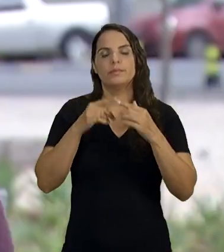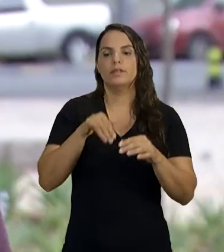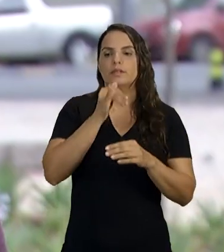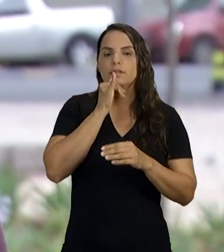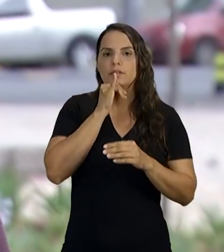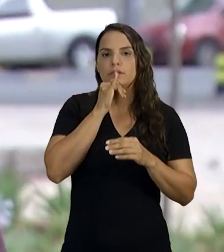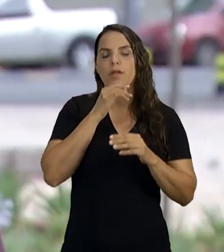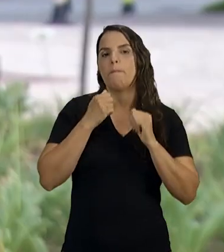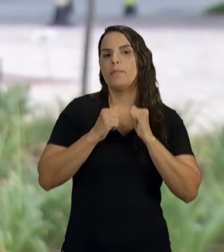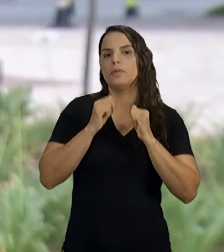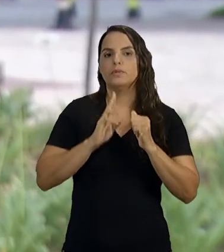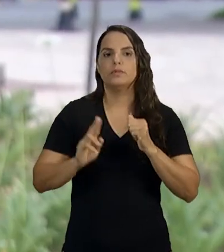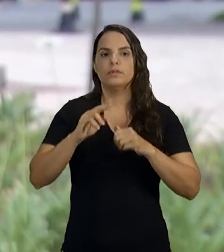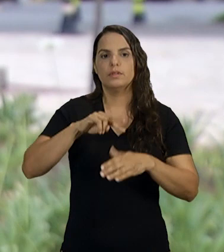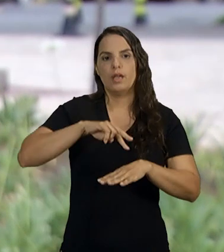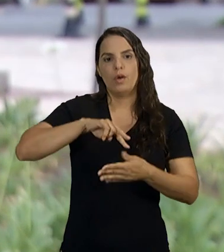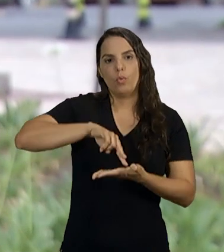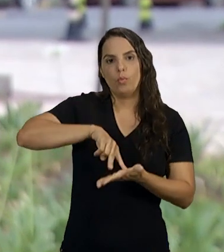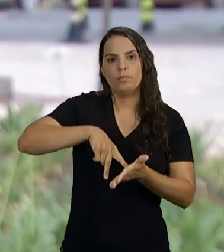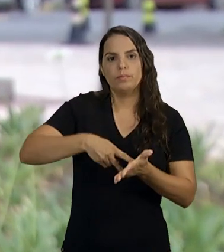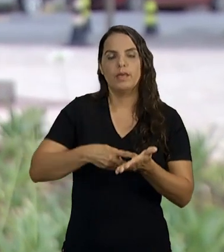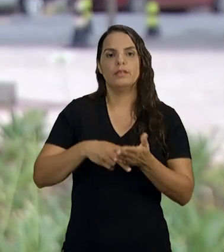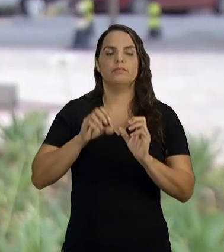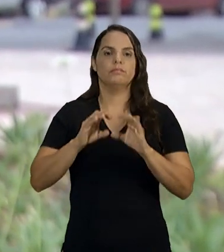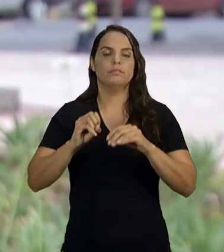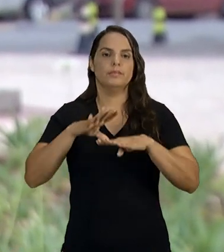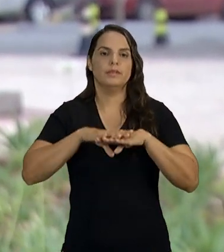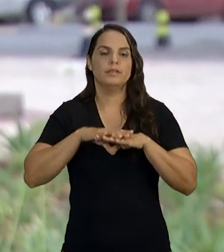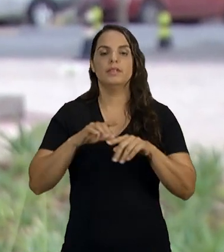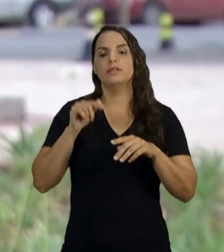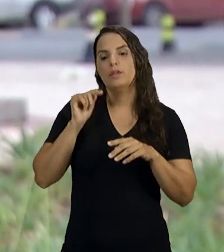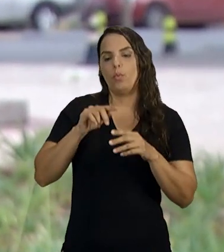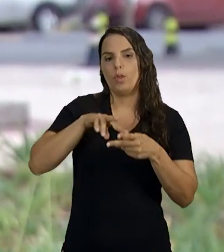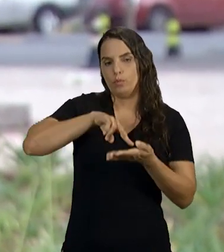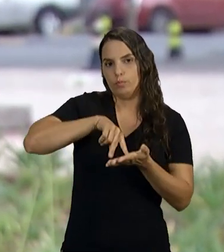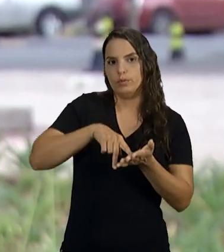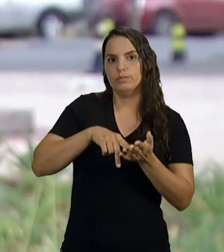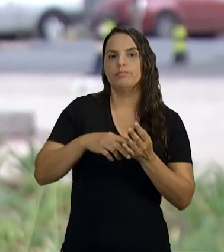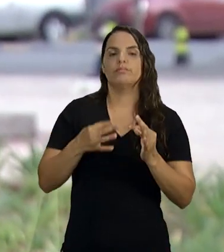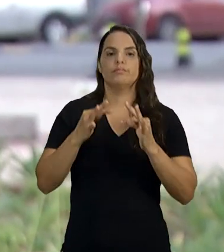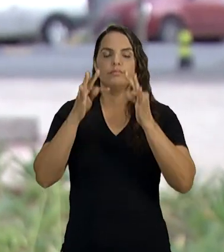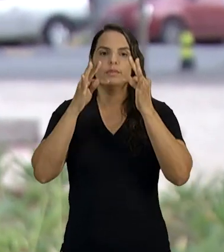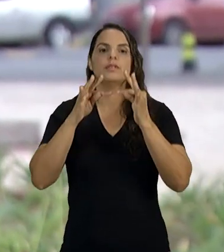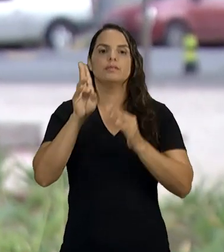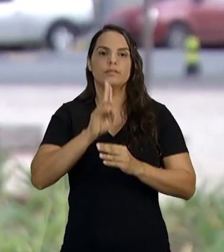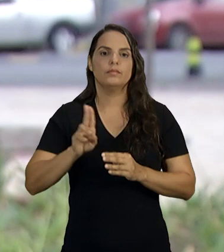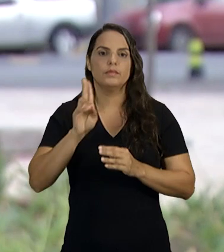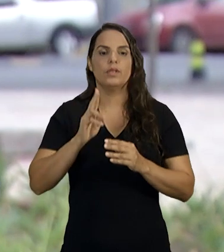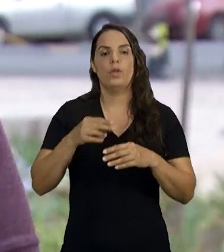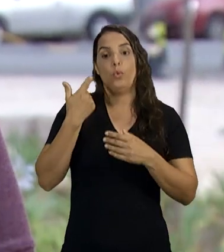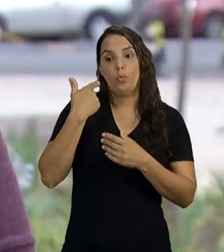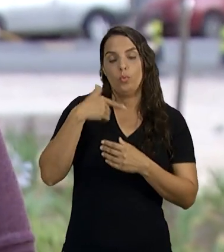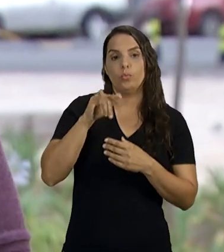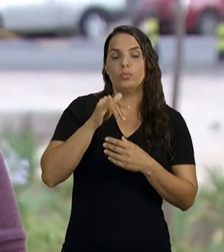contexto. Então, por exemplo, eu posso utilizar um compasso numa aula de matemática e aquele compasso ele é uma ferramenta tecnológica a ser